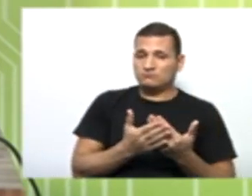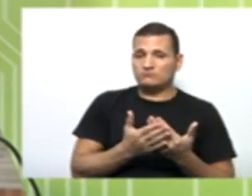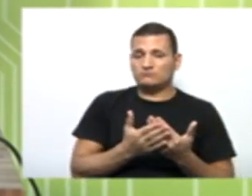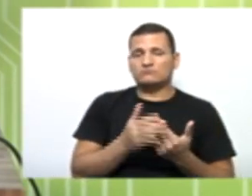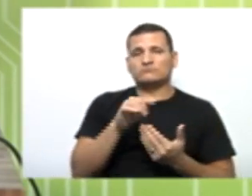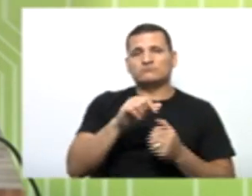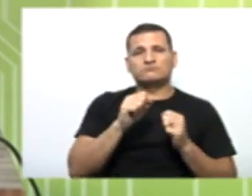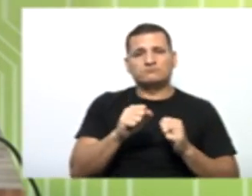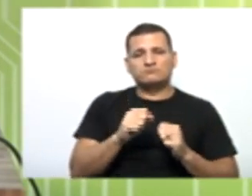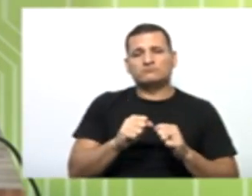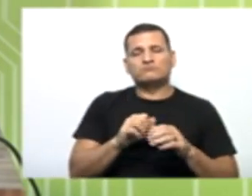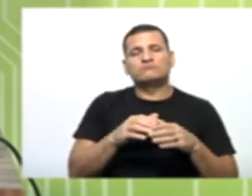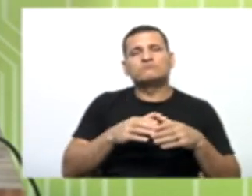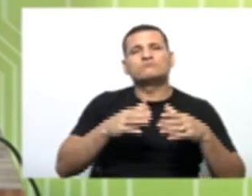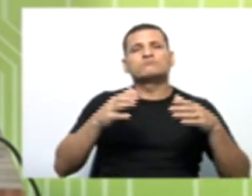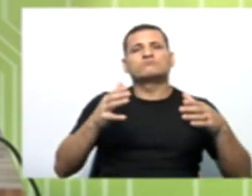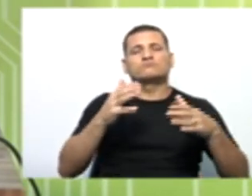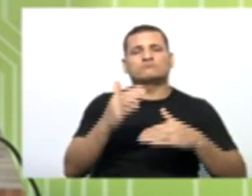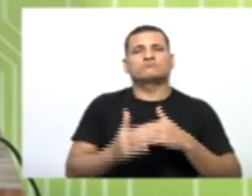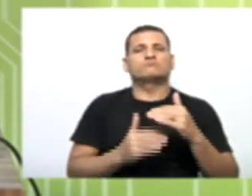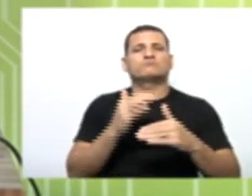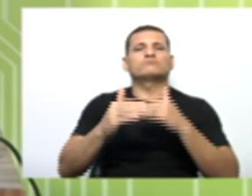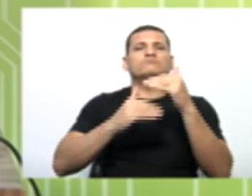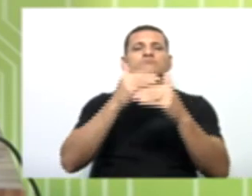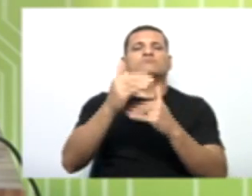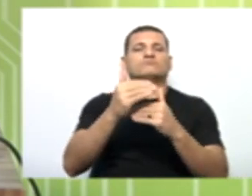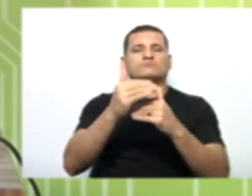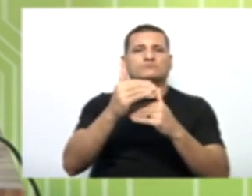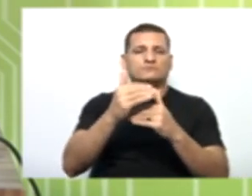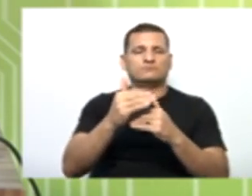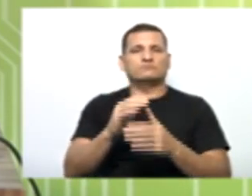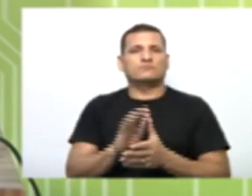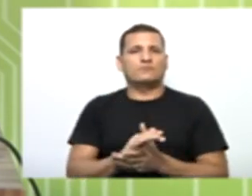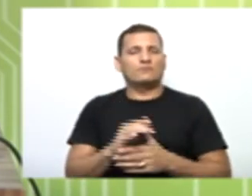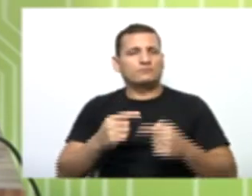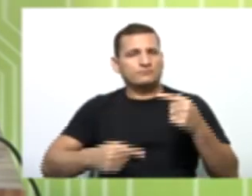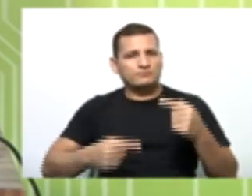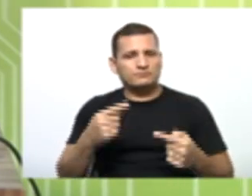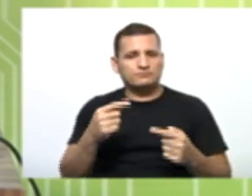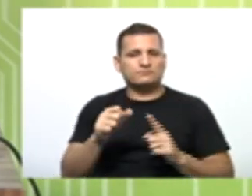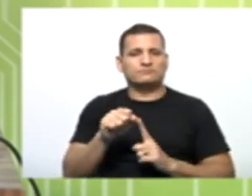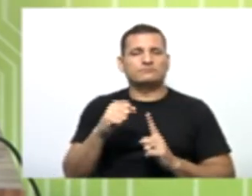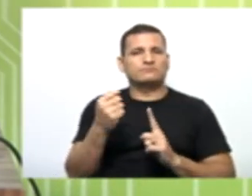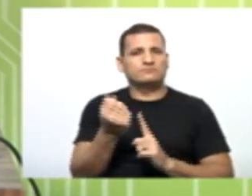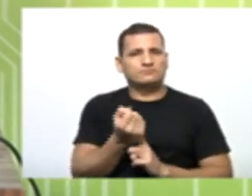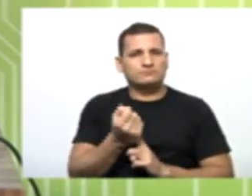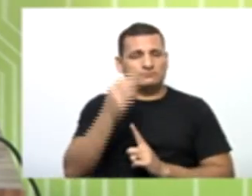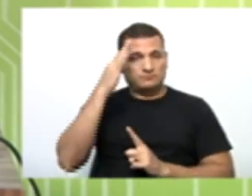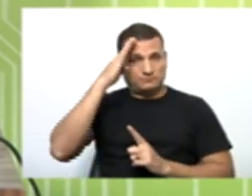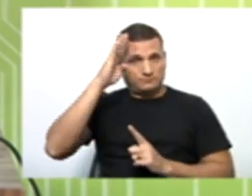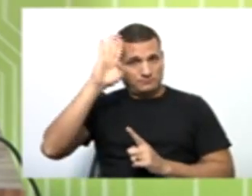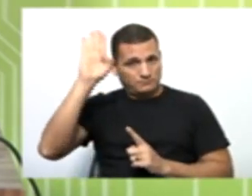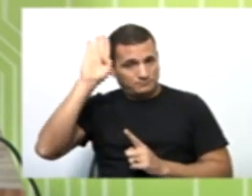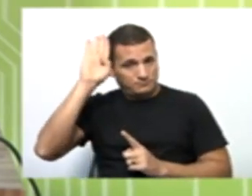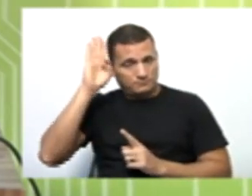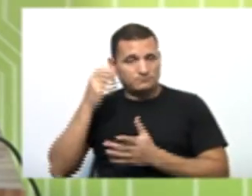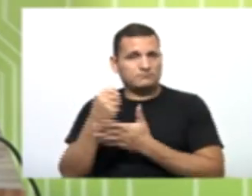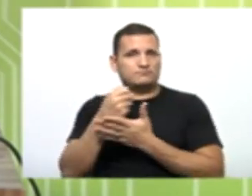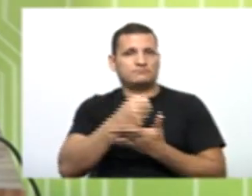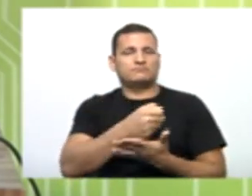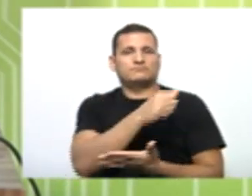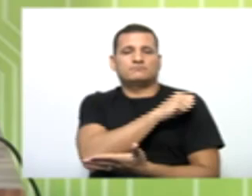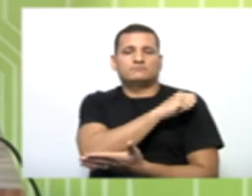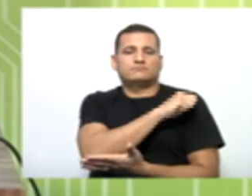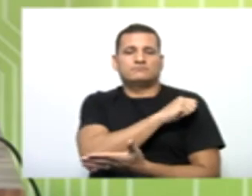evidentemente, crescer, se desenvolver do ponto de vista político, social, acadêmico, com o apoio dos